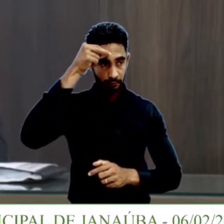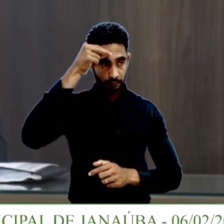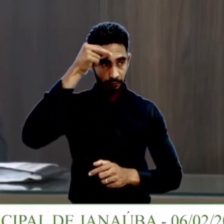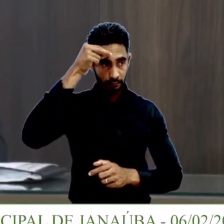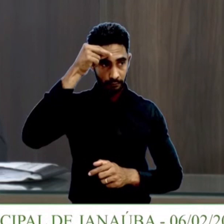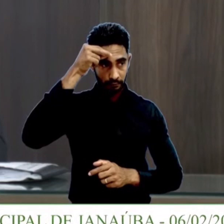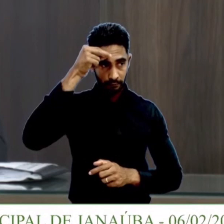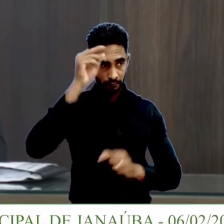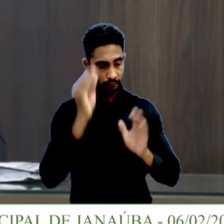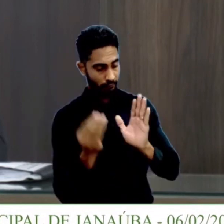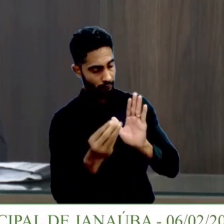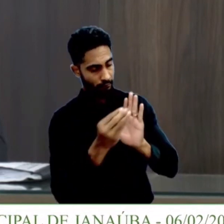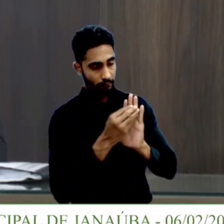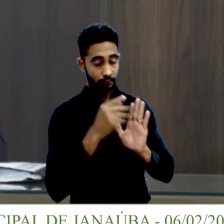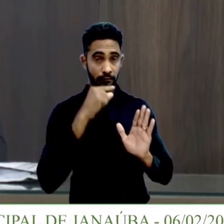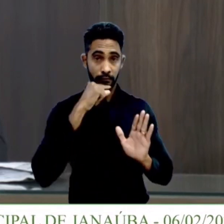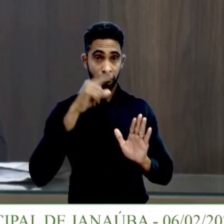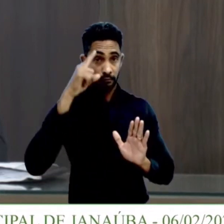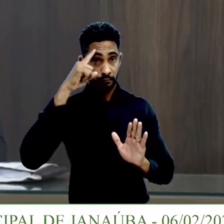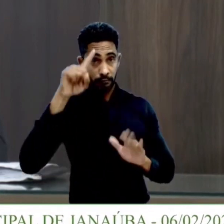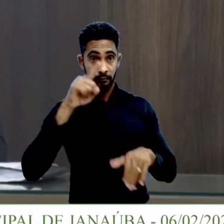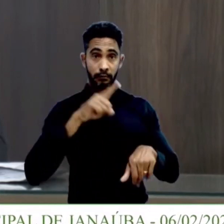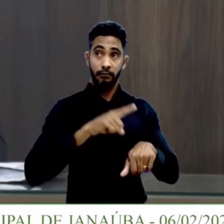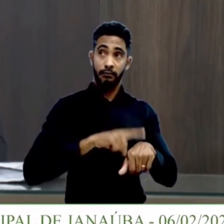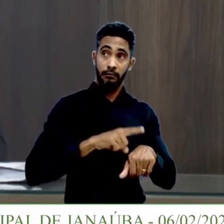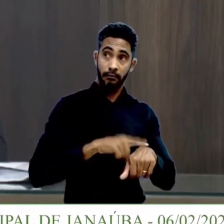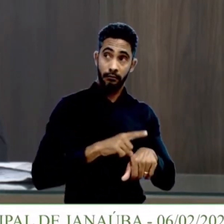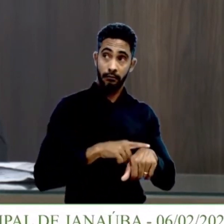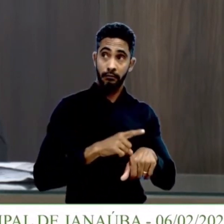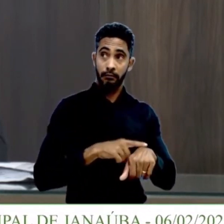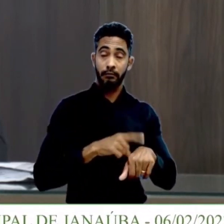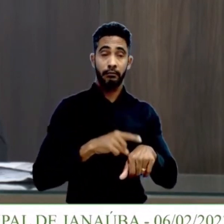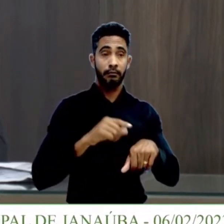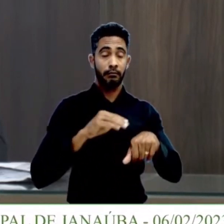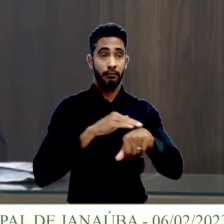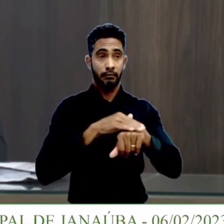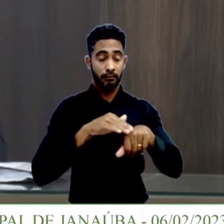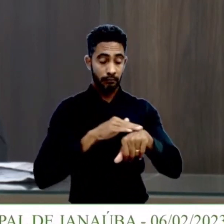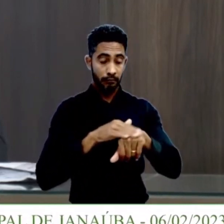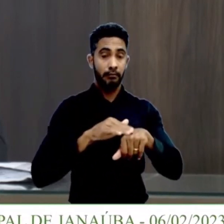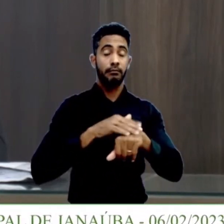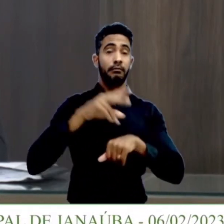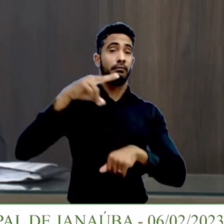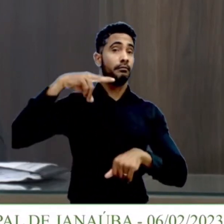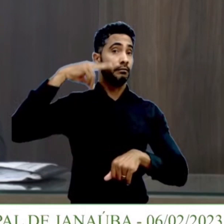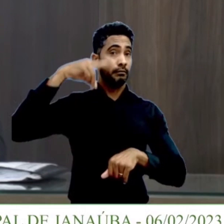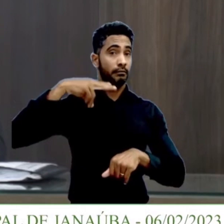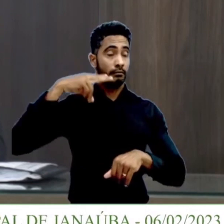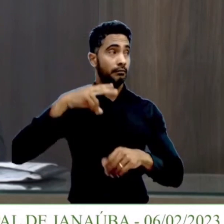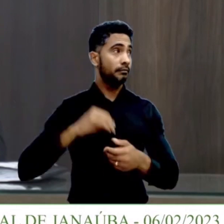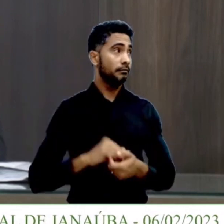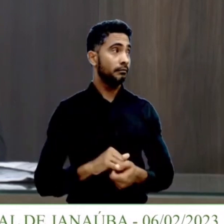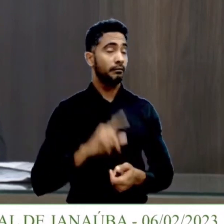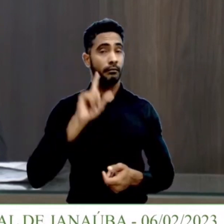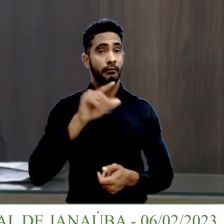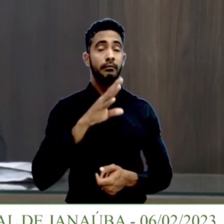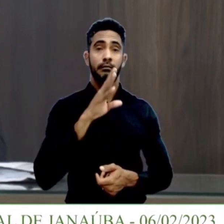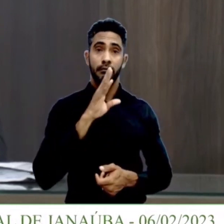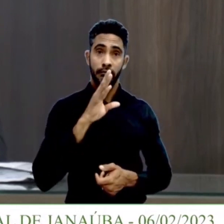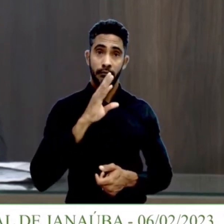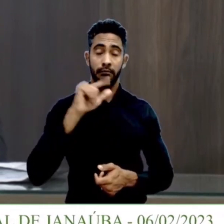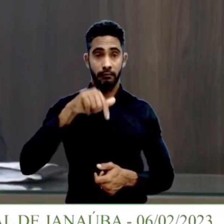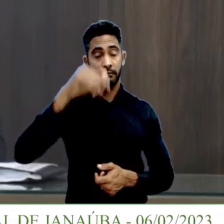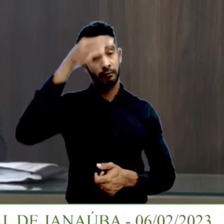em sua agenda semanalmente dia e hora para atendimento exclusivo aos vereadores. É de conhecimento desta